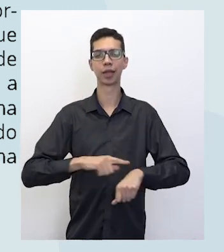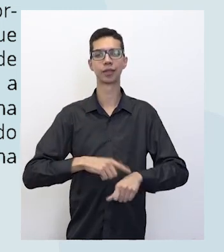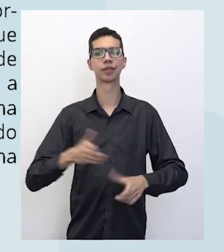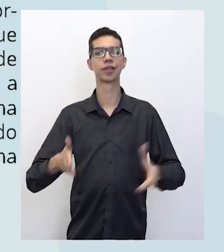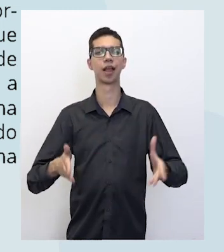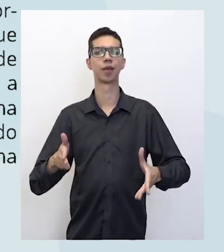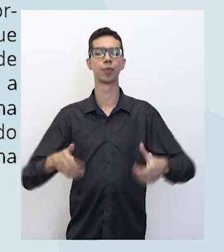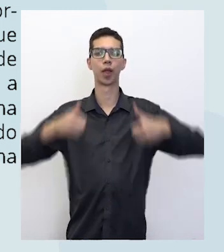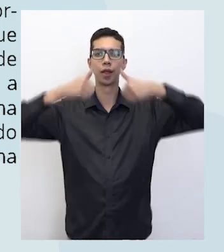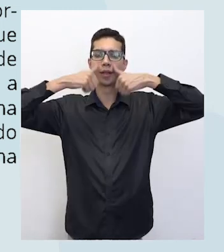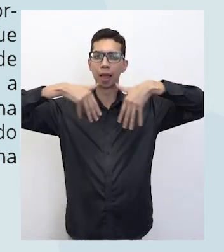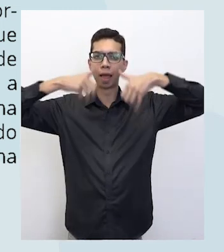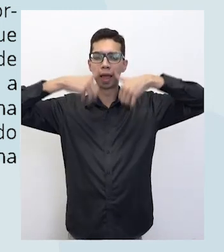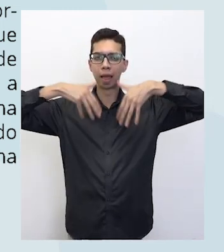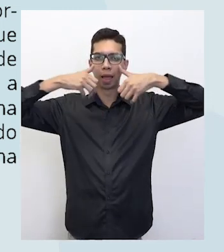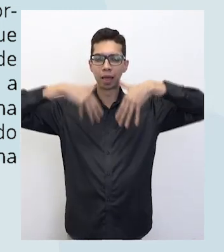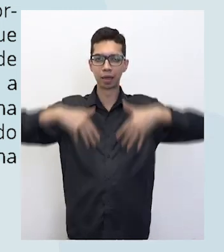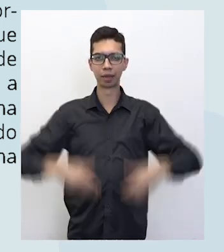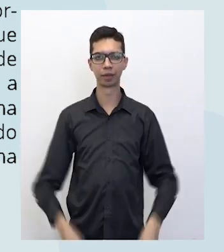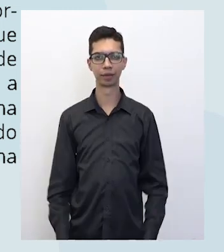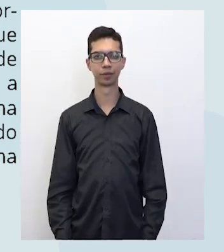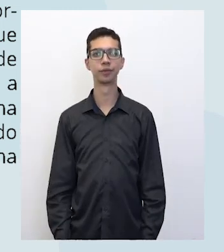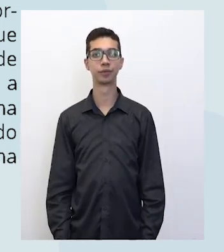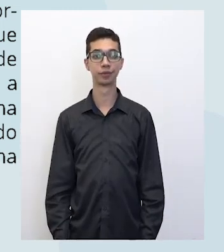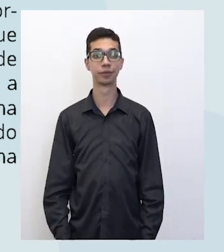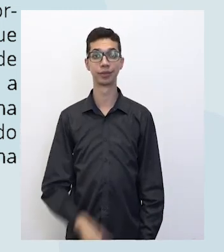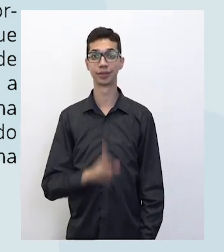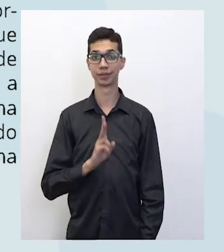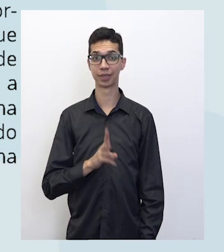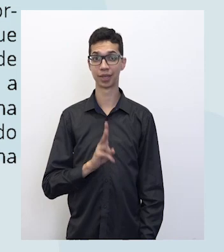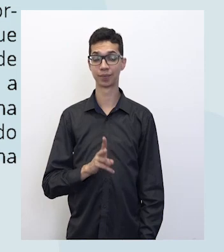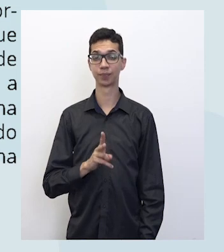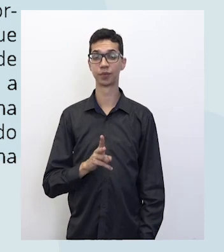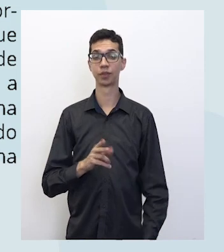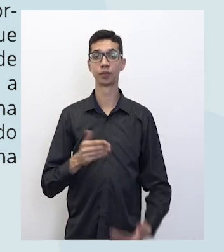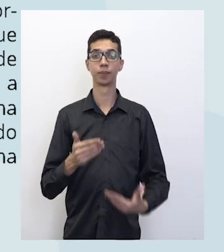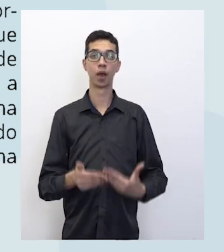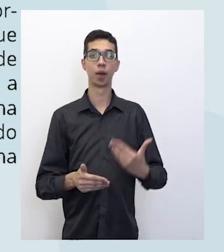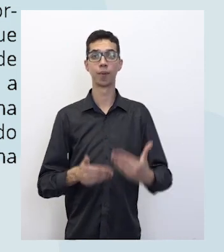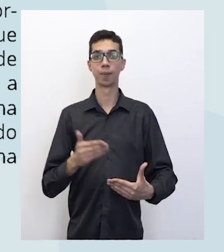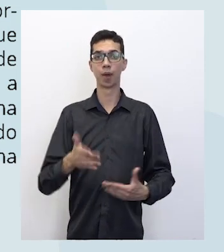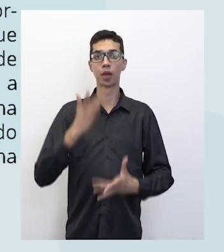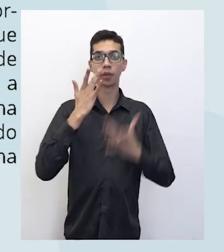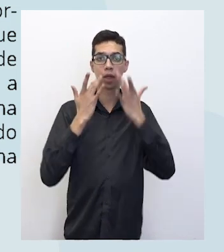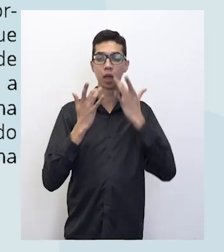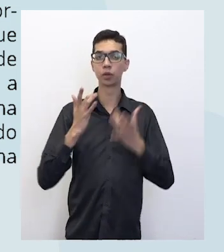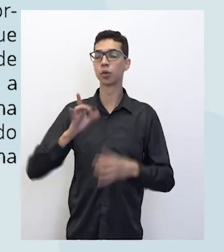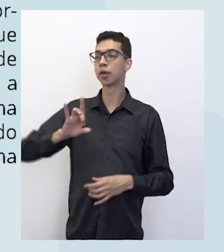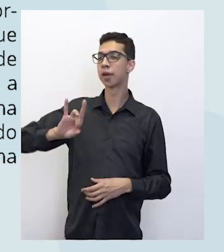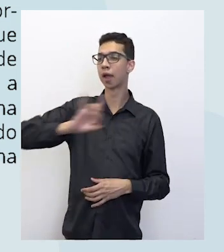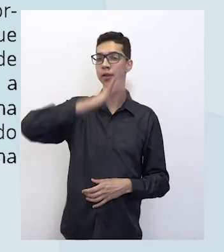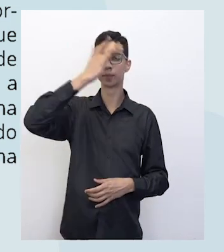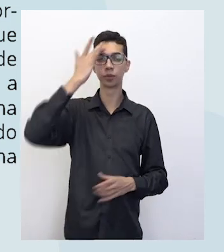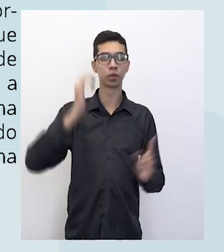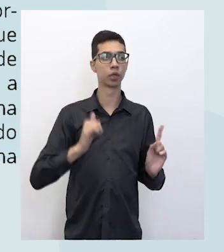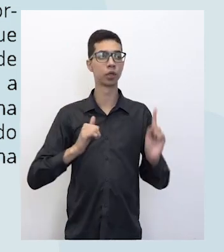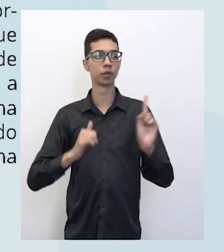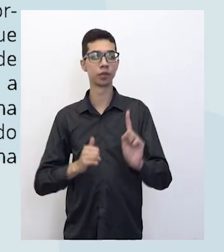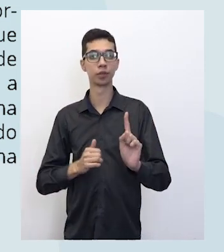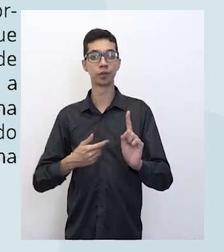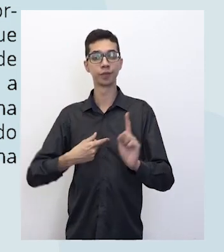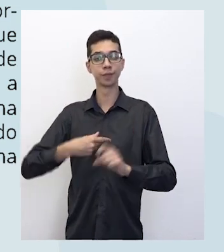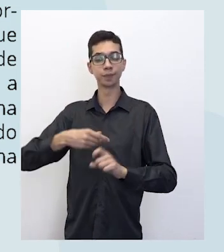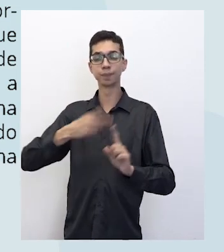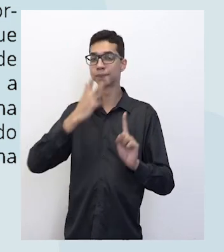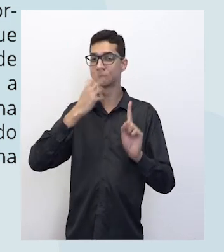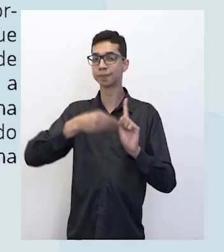ação dramática, ou seja, né, enquanto estava acontecendo a ação, as pessoas iam entrando e cada uma trazendo a sua contribuição num processo totalmente colaborativo, o